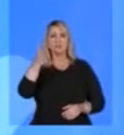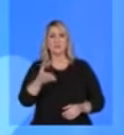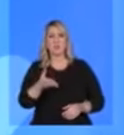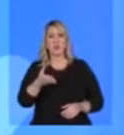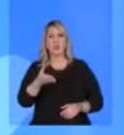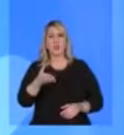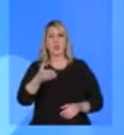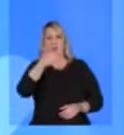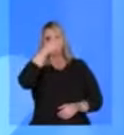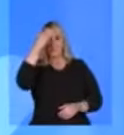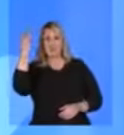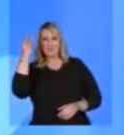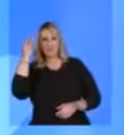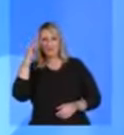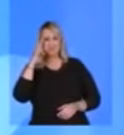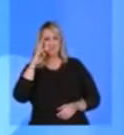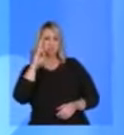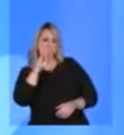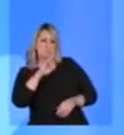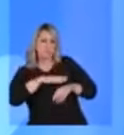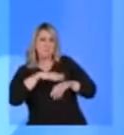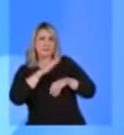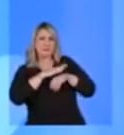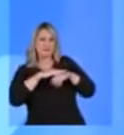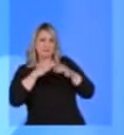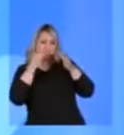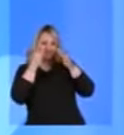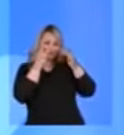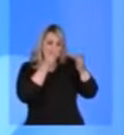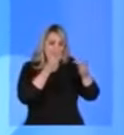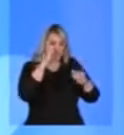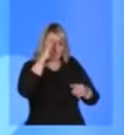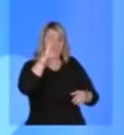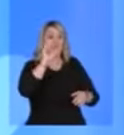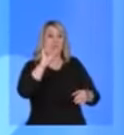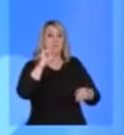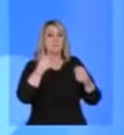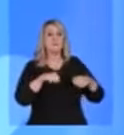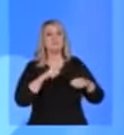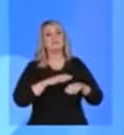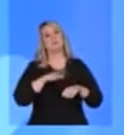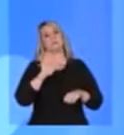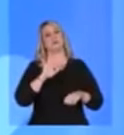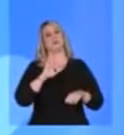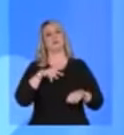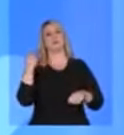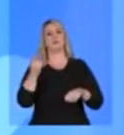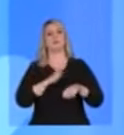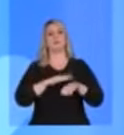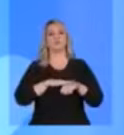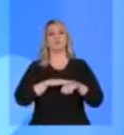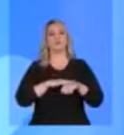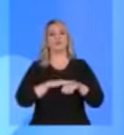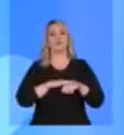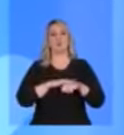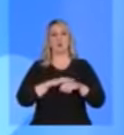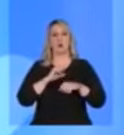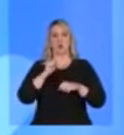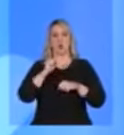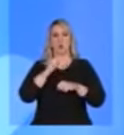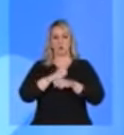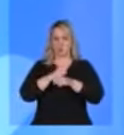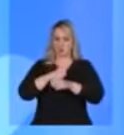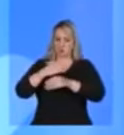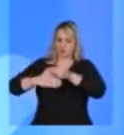cariocas Mas ele tem que olhar com mais carinho e com prioridade para quem mais precisa nós fizemos isso ao longo dos 8 anos